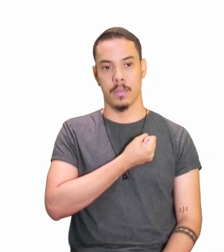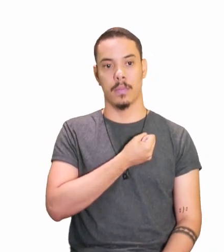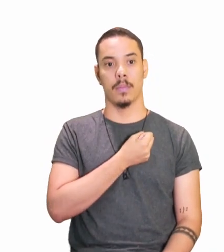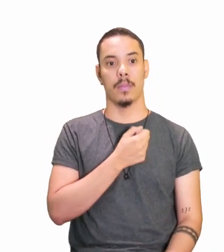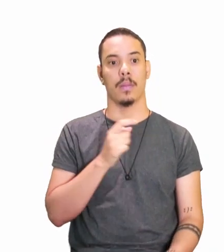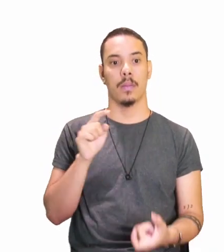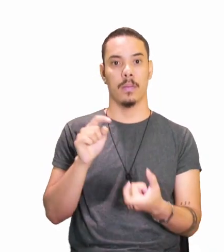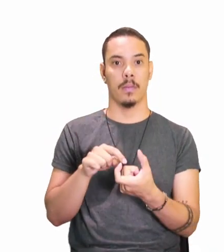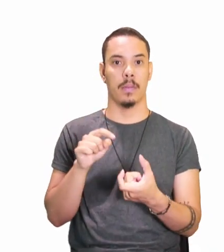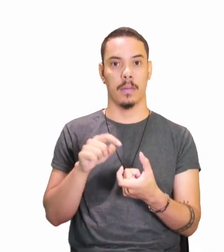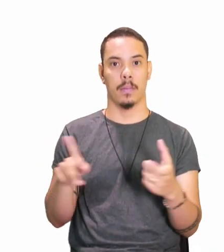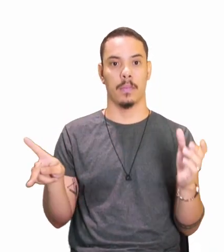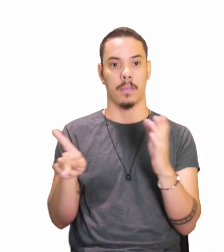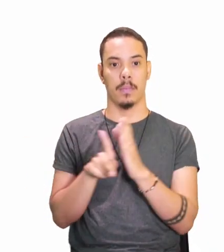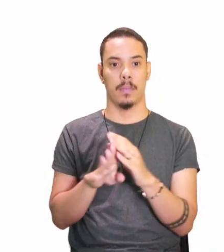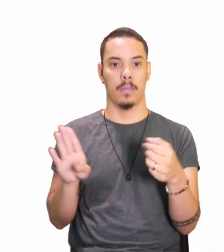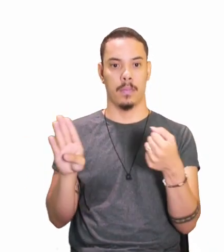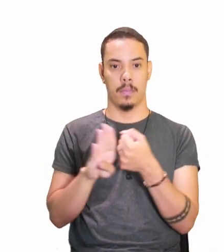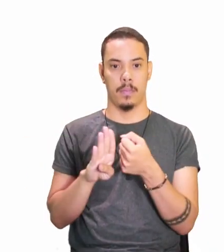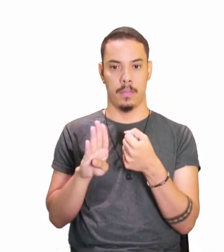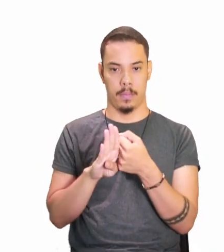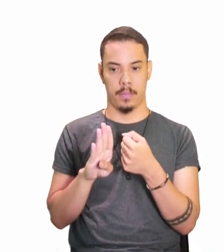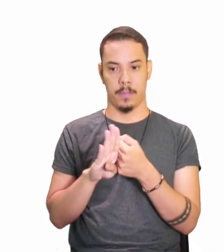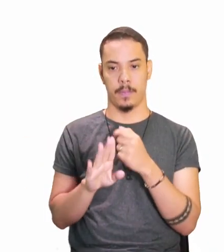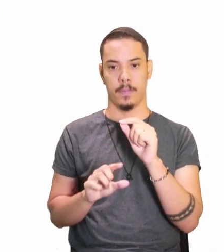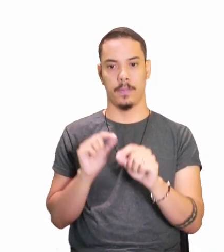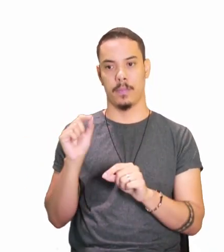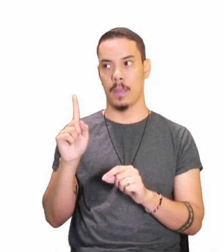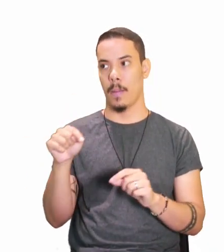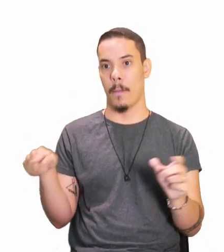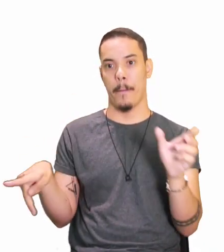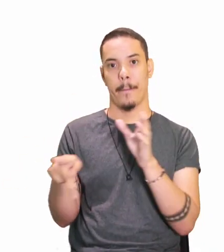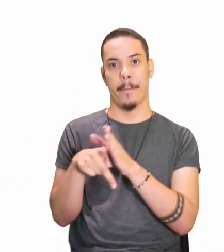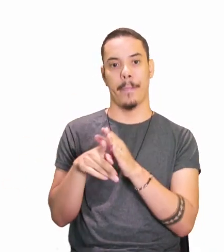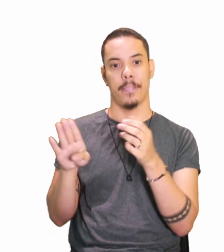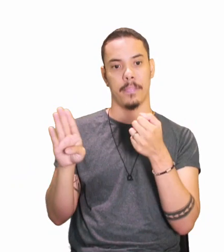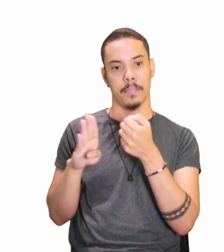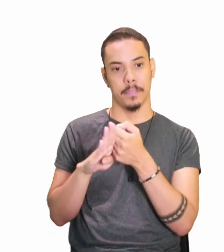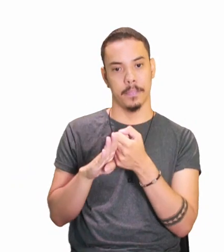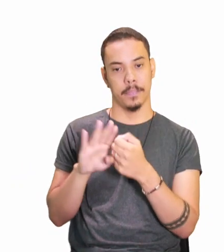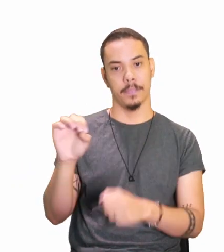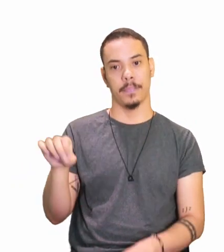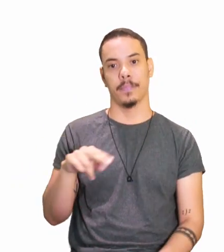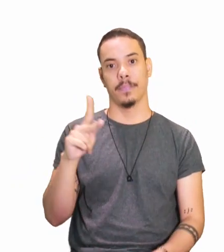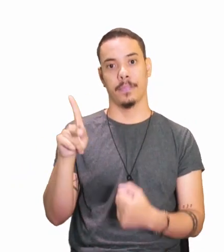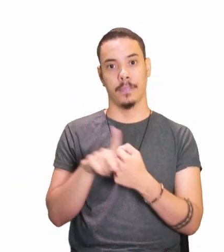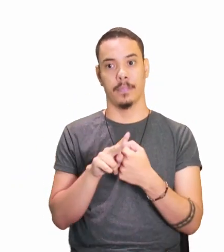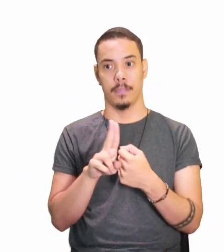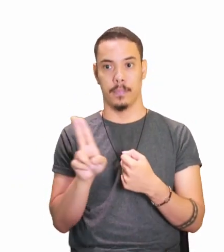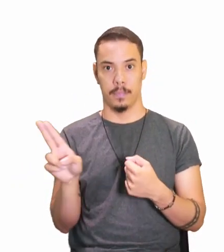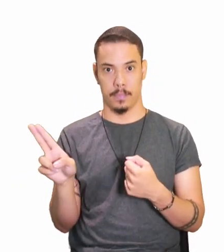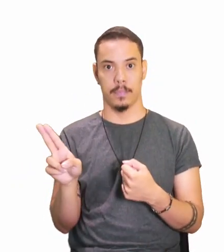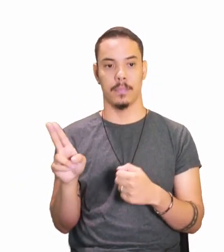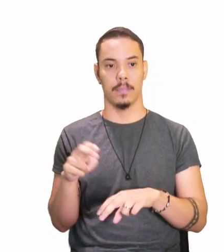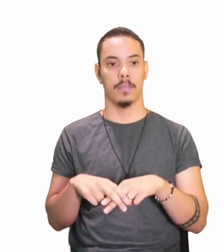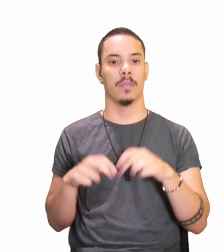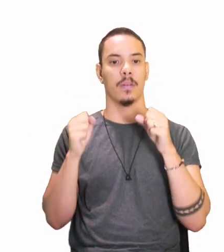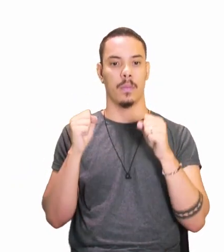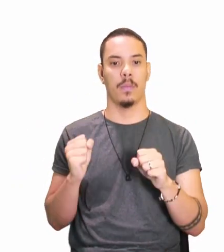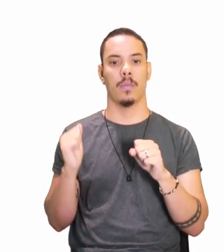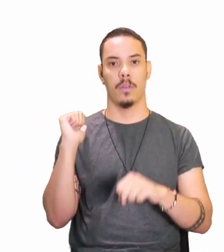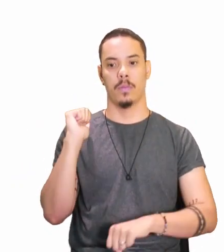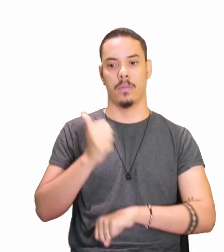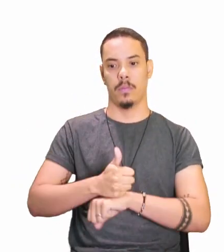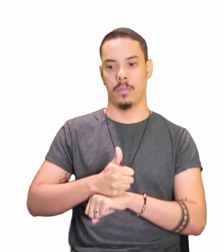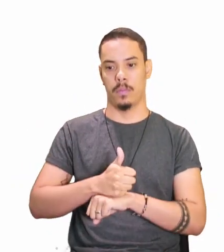e a palavra do valor substantivo, que pode ser o próprio substantivo ou o pronome substantivo, aquele que pode